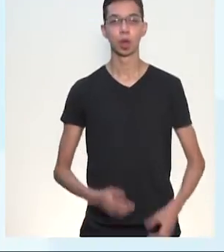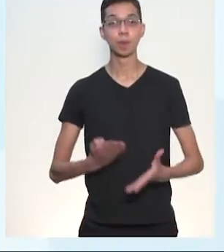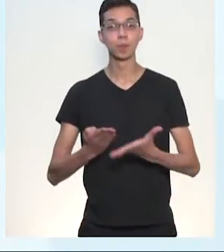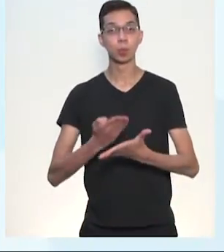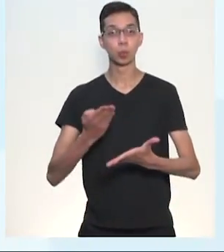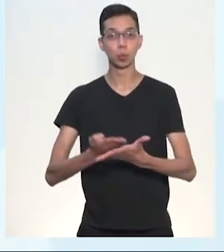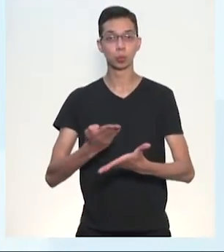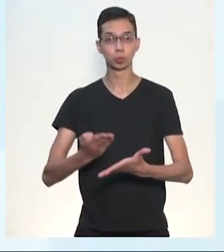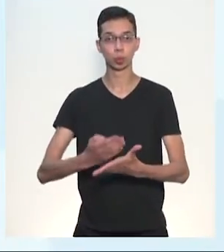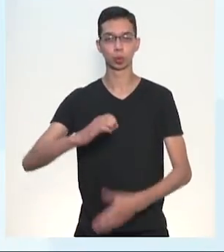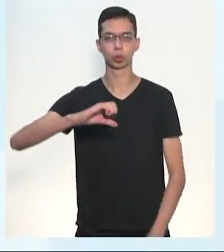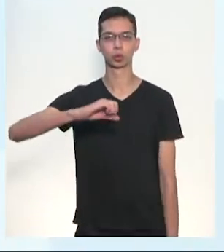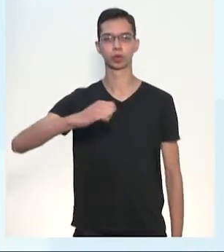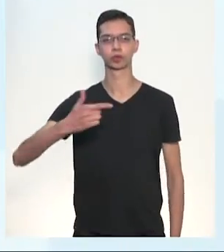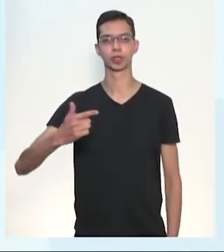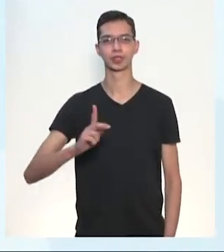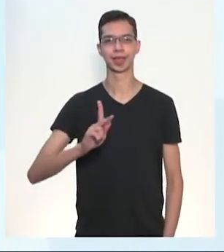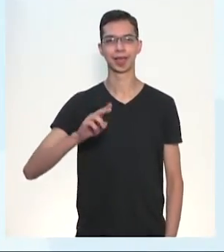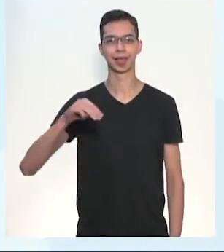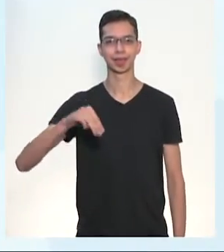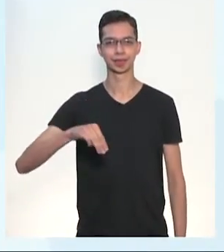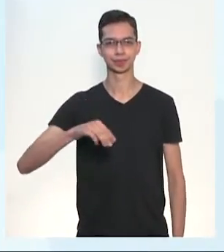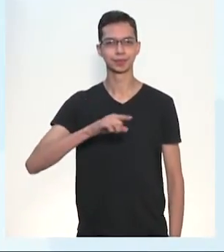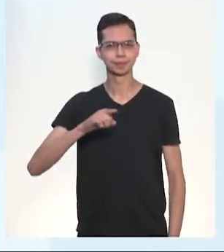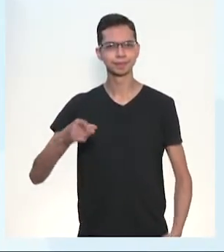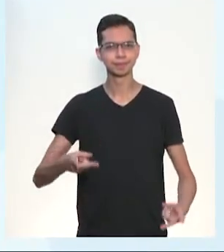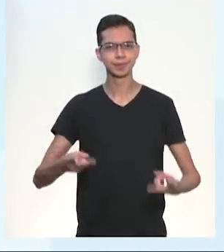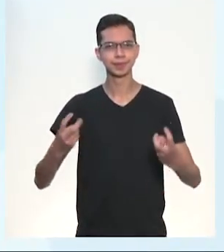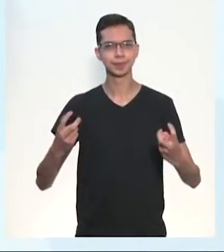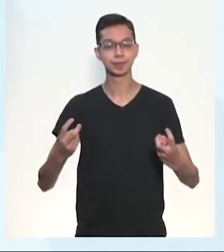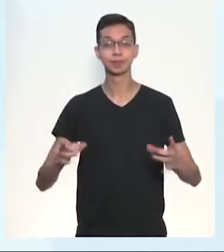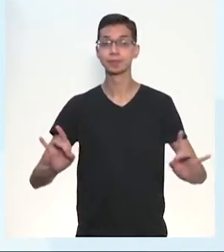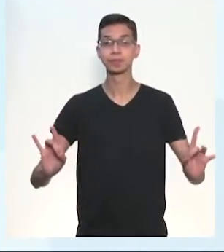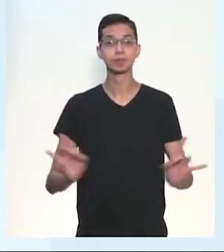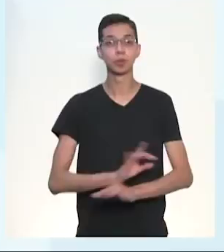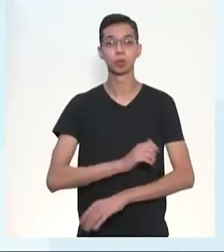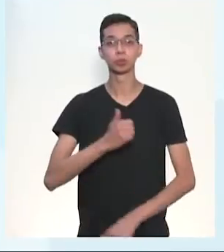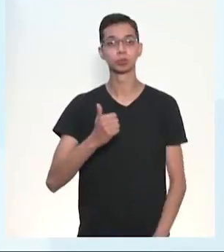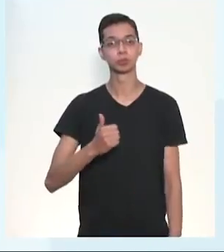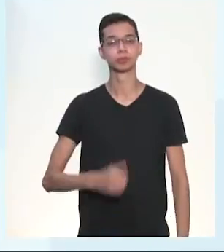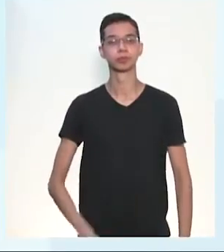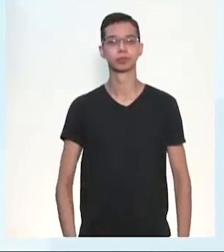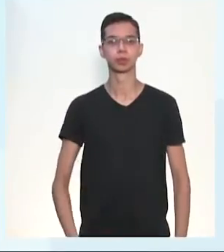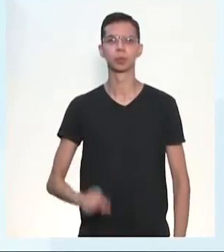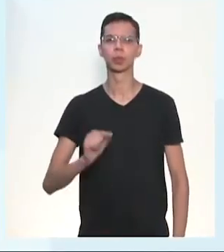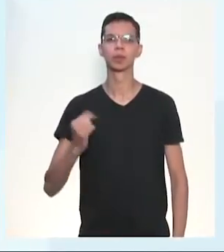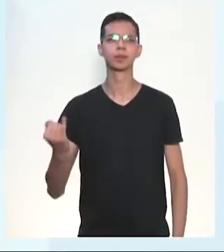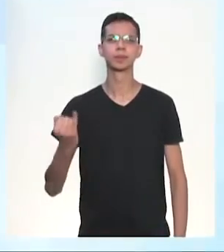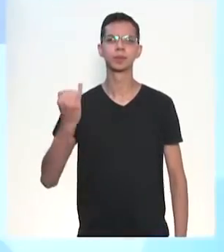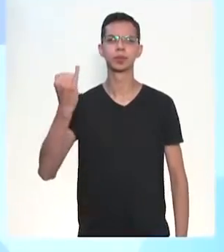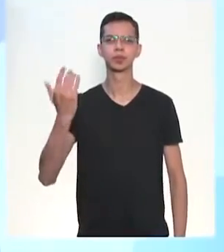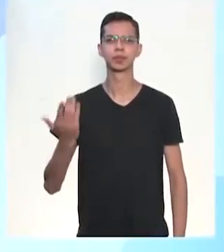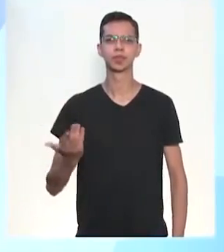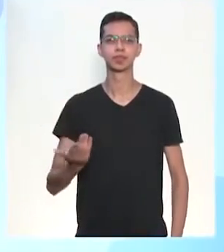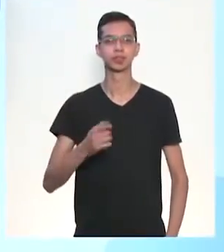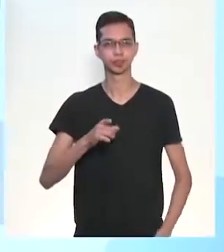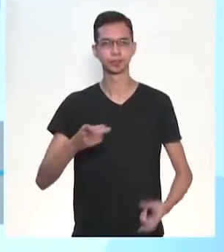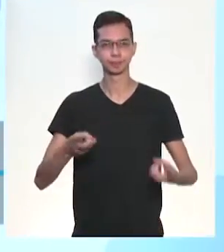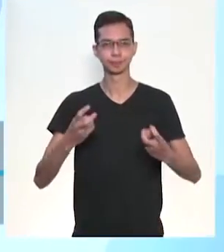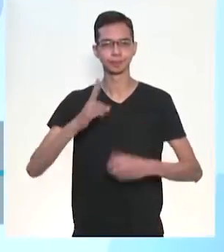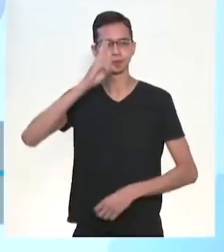92 quilômetros, pessoal. Pronto, é isso. O que é importante em toda essa